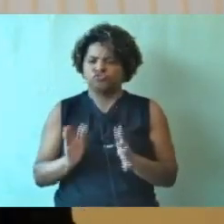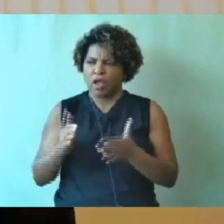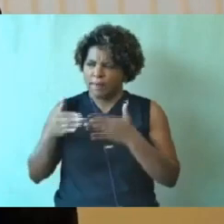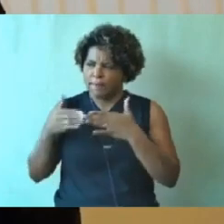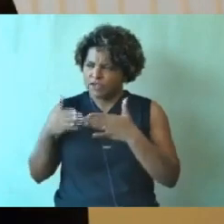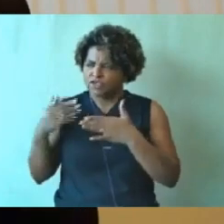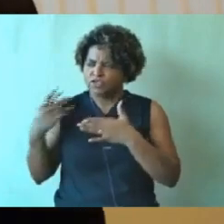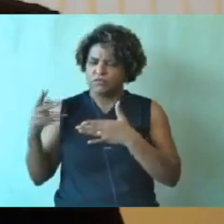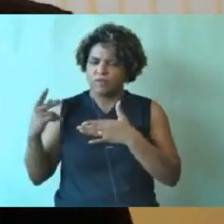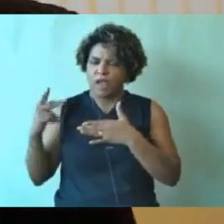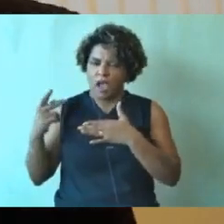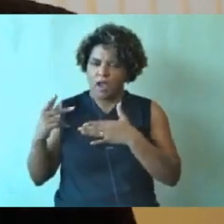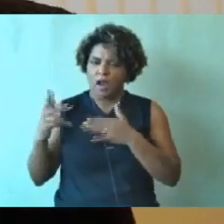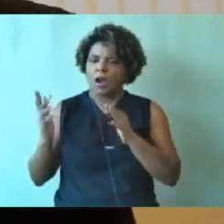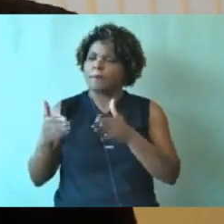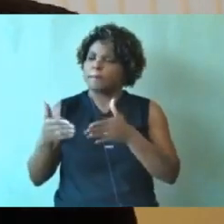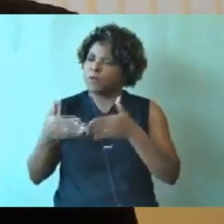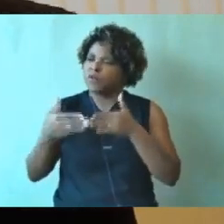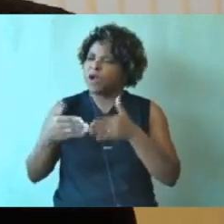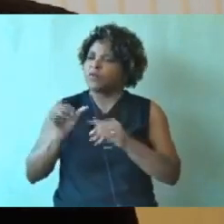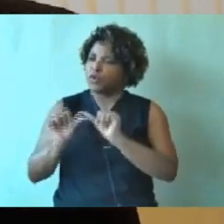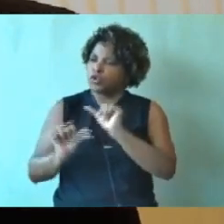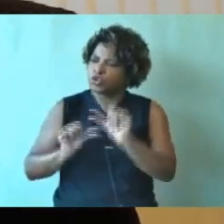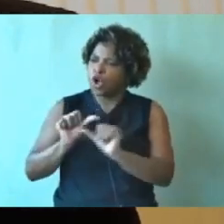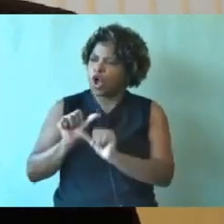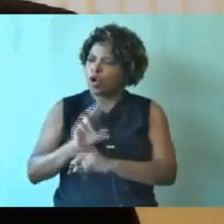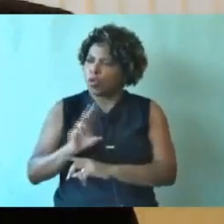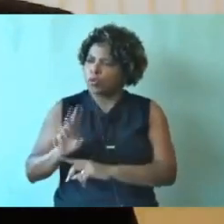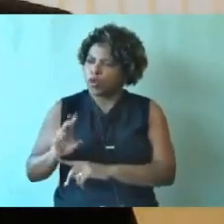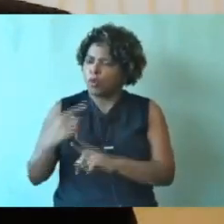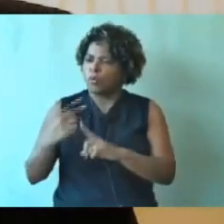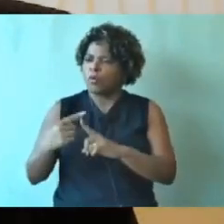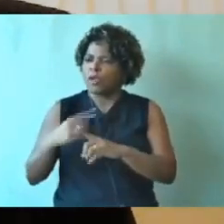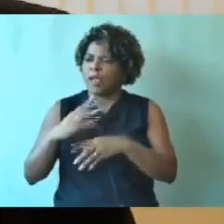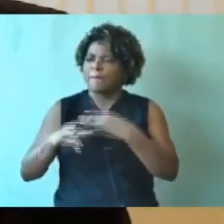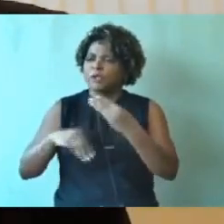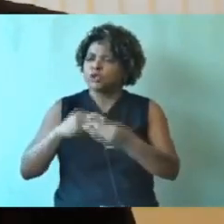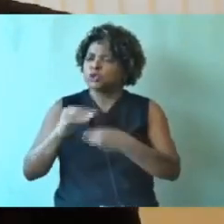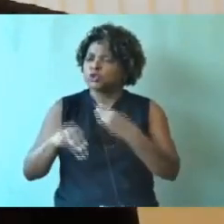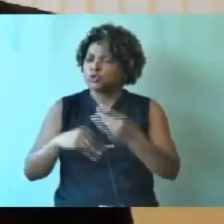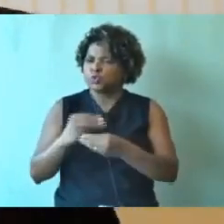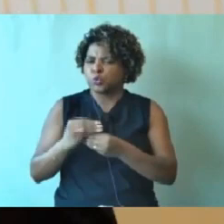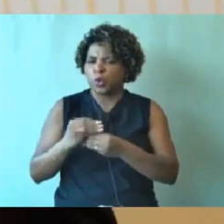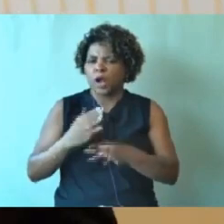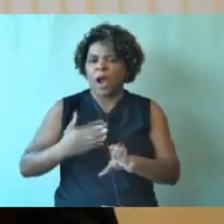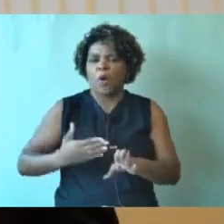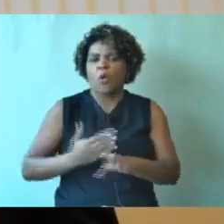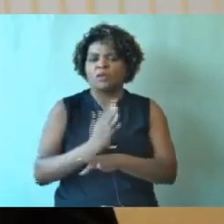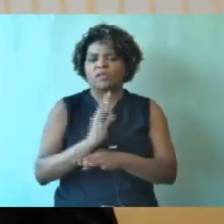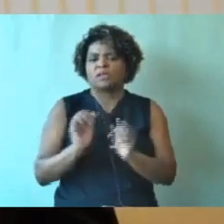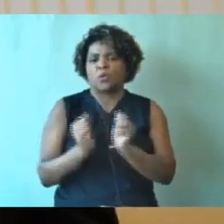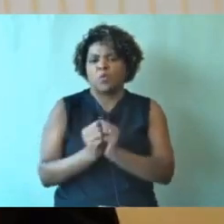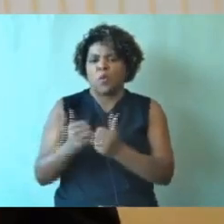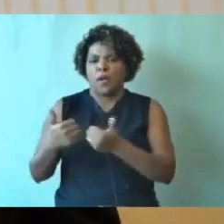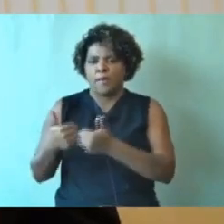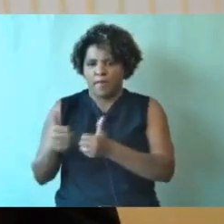ele, inclusive, que dê um jeito de trocar esse nome, porque está misturando a concessão com a empresa.